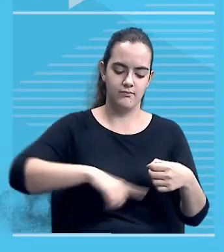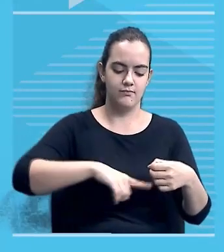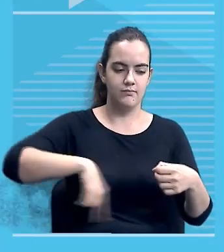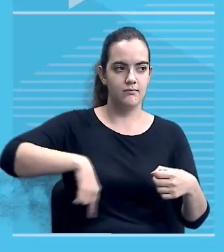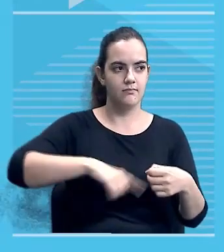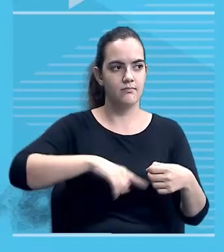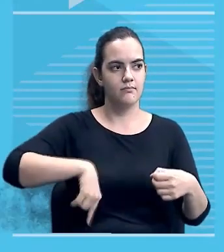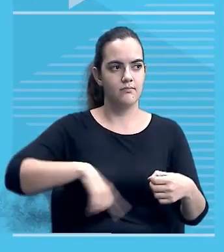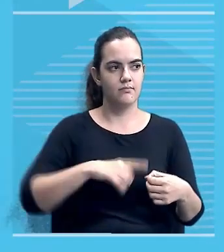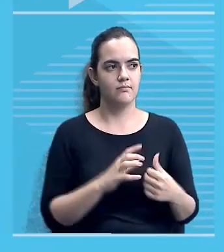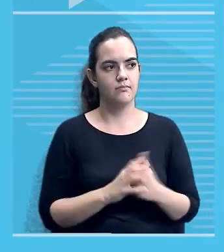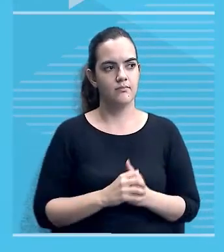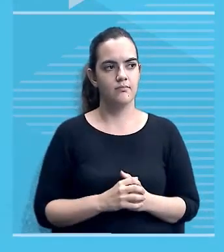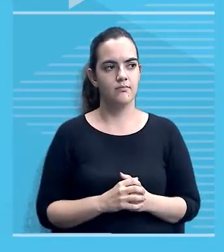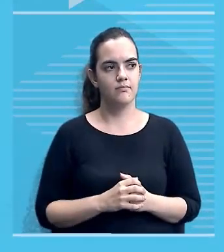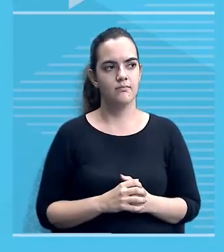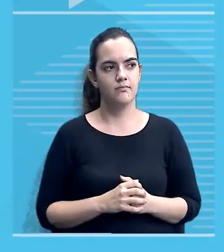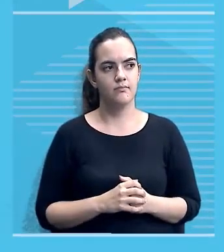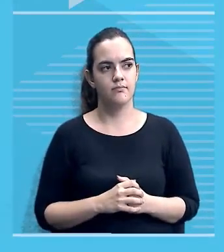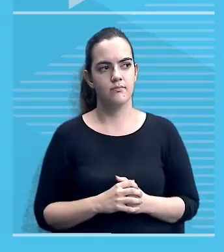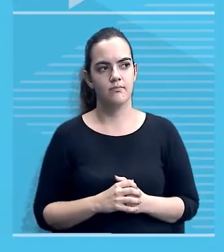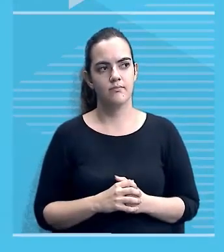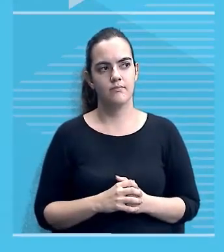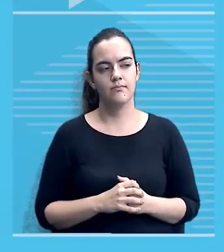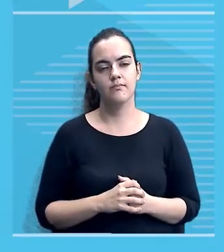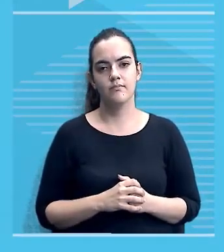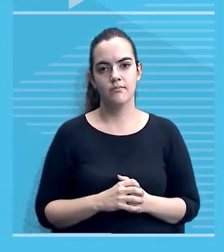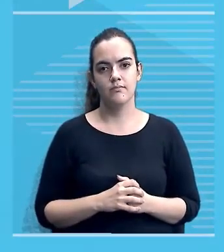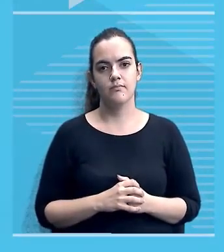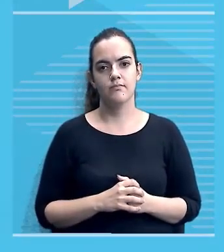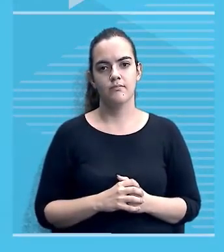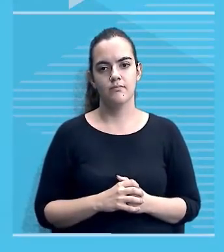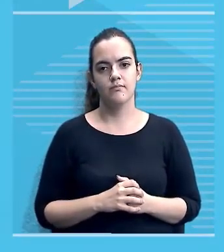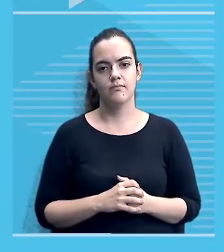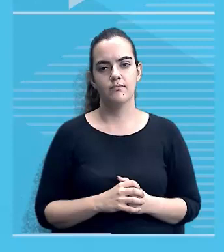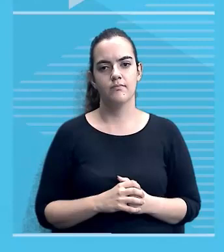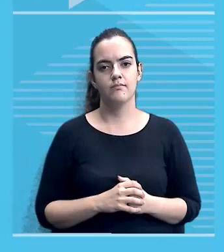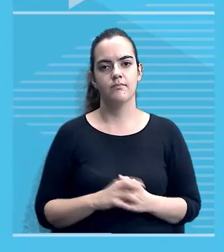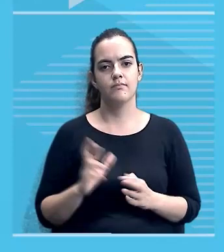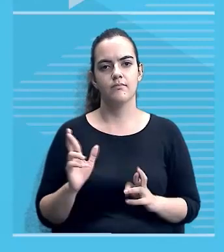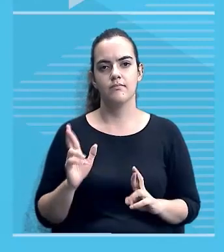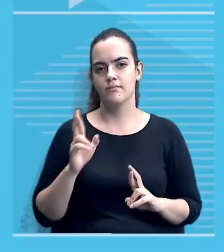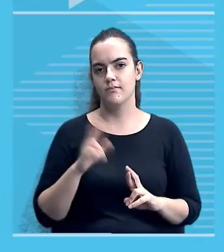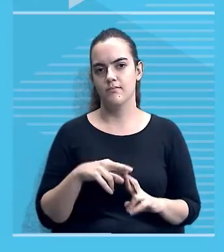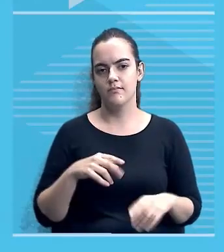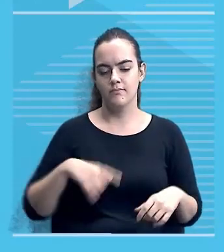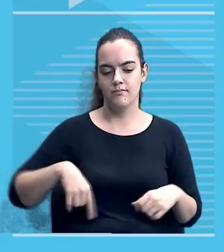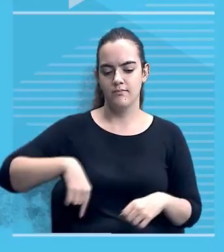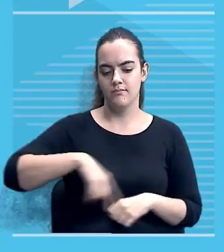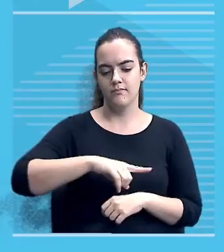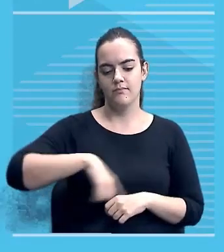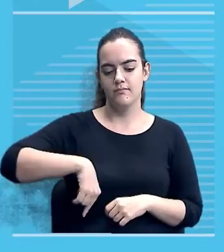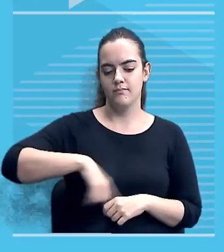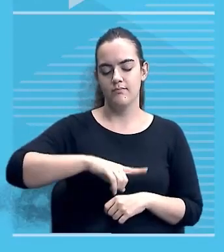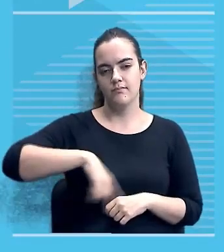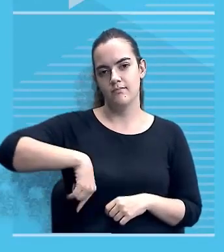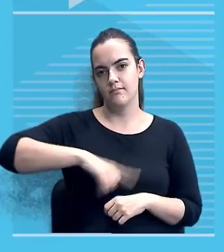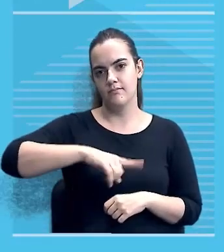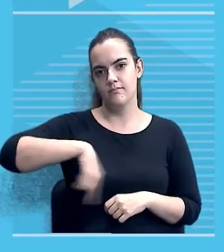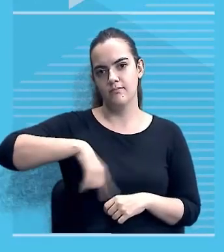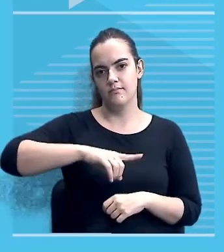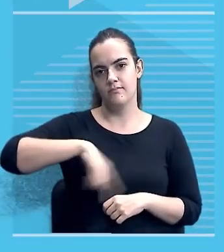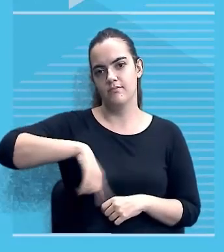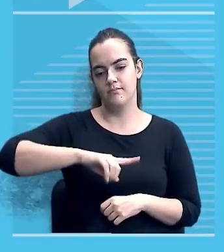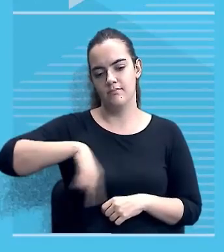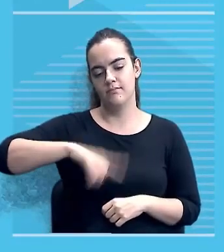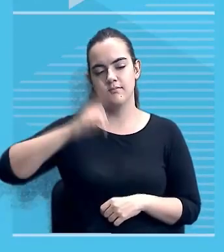então aquele ali é o pêndulo né ou seja esse essa referência pendular Exatamente é esse movimento que